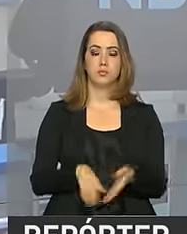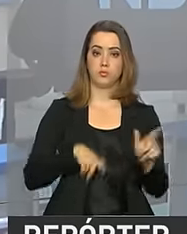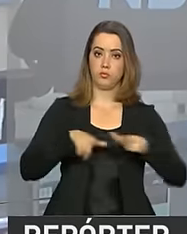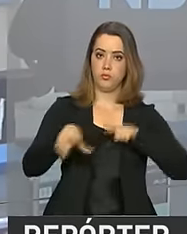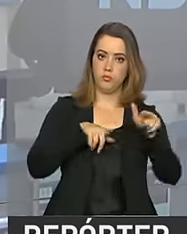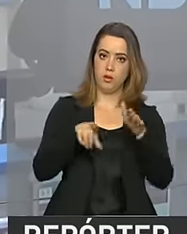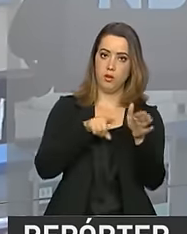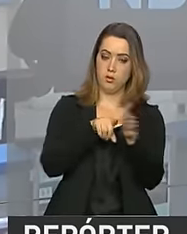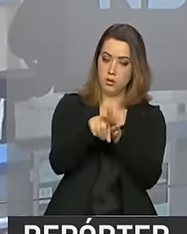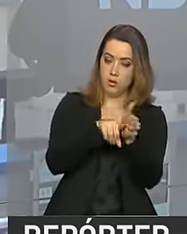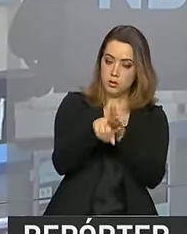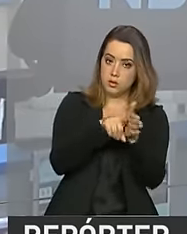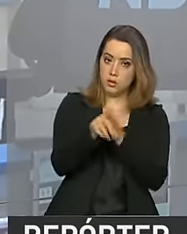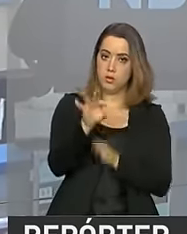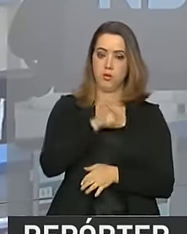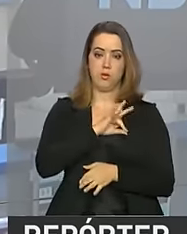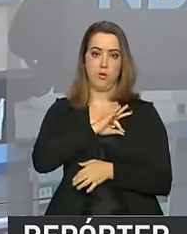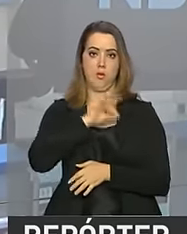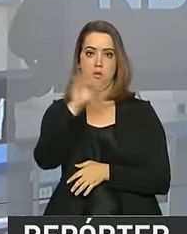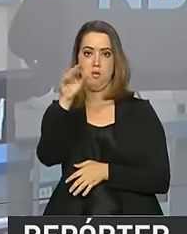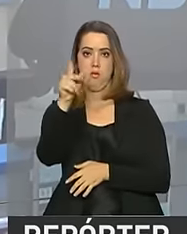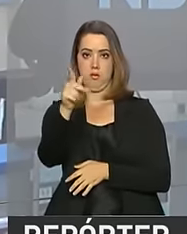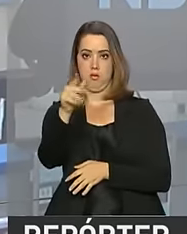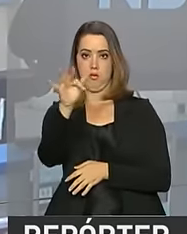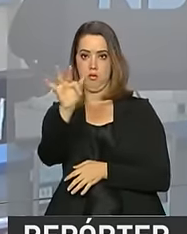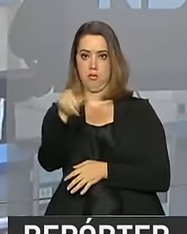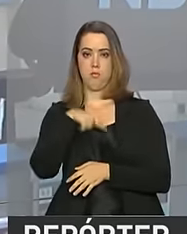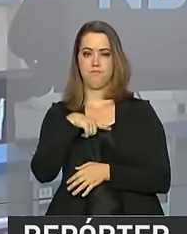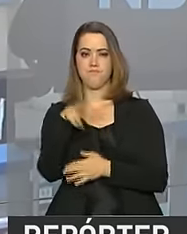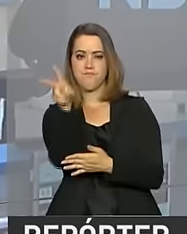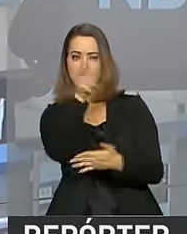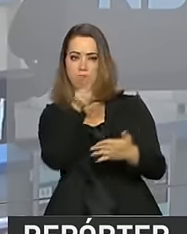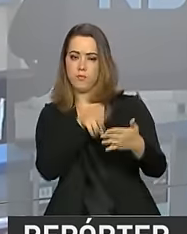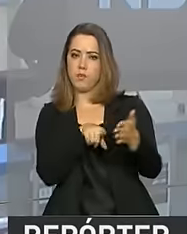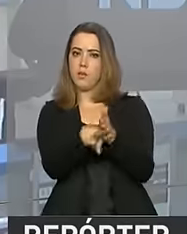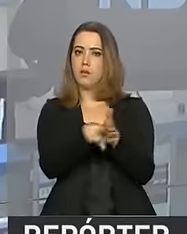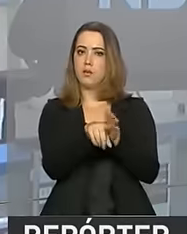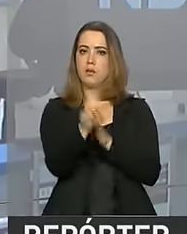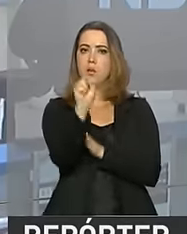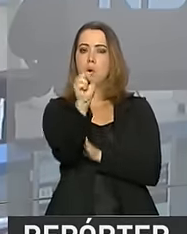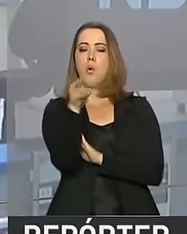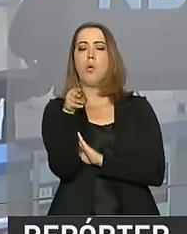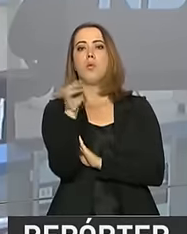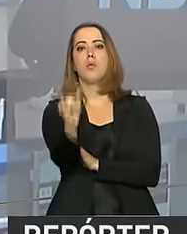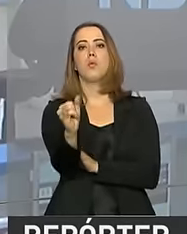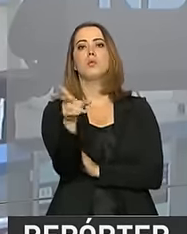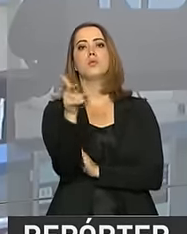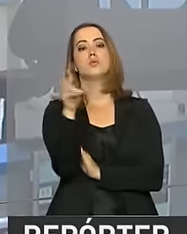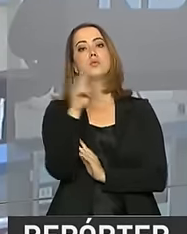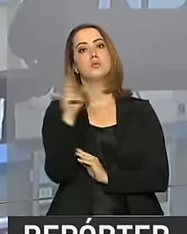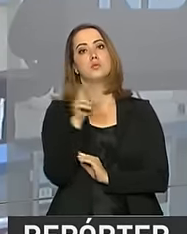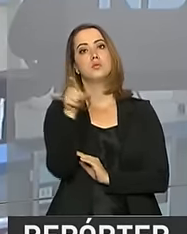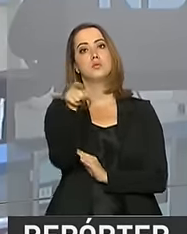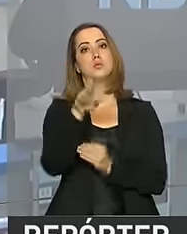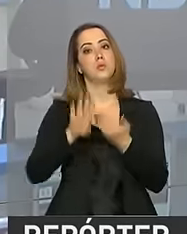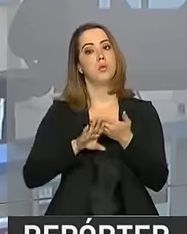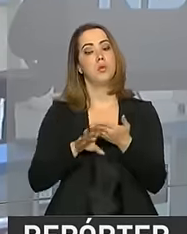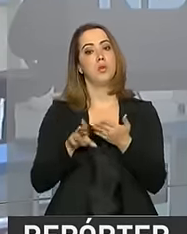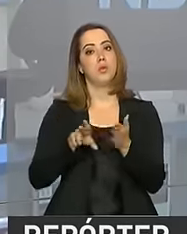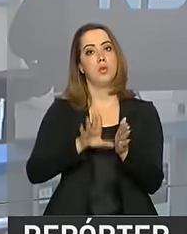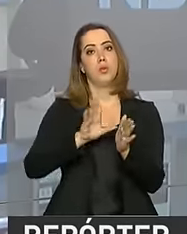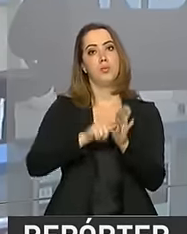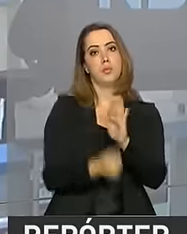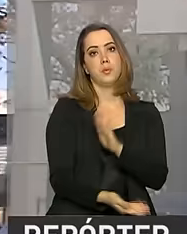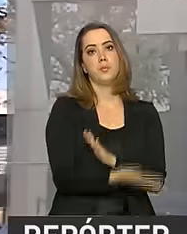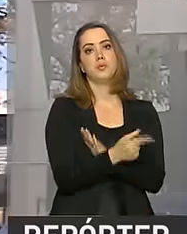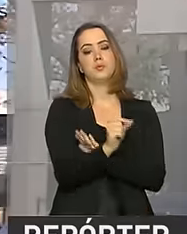Federal apura fraudes e desvios que podem chegar a 8 bilhões de reais em fundos de pensão. Gabriela Noronha tem os